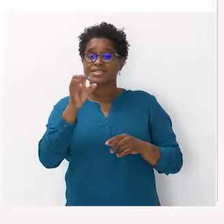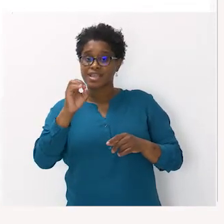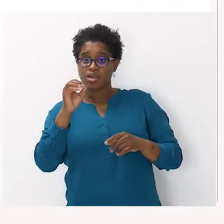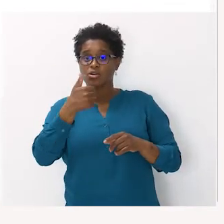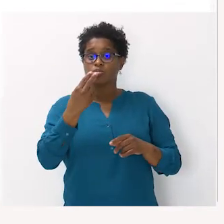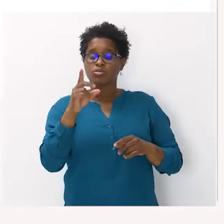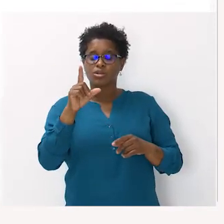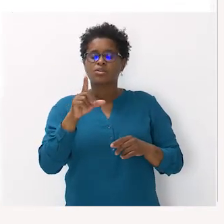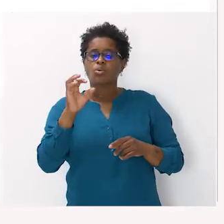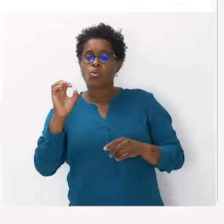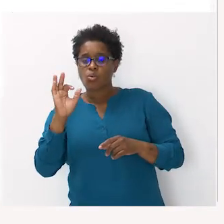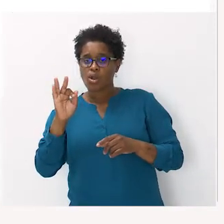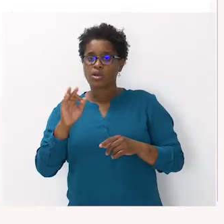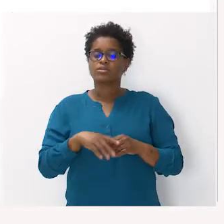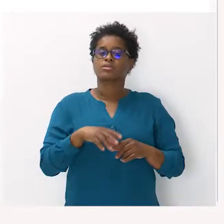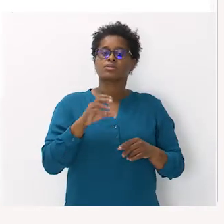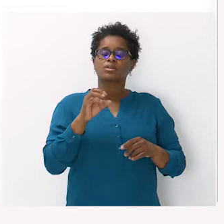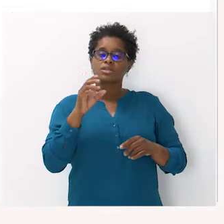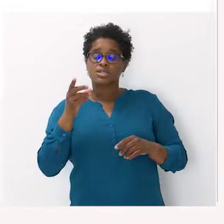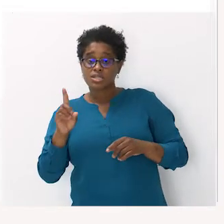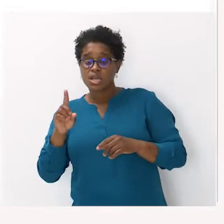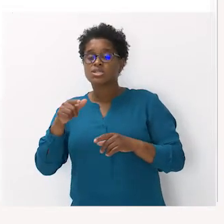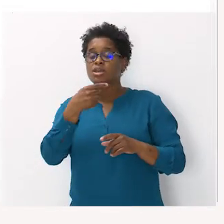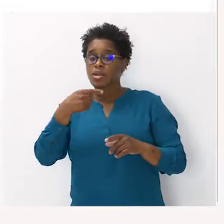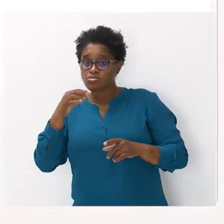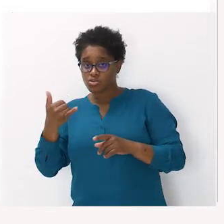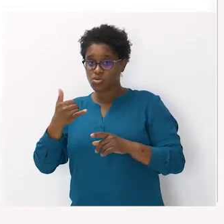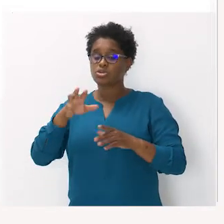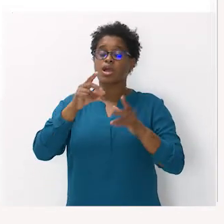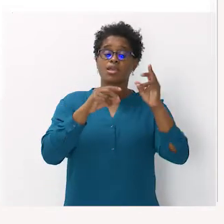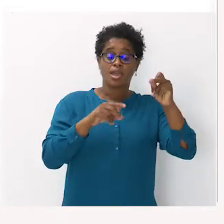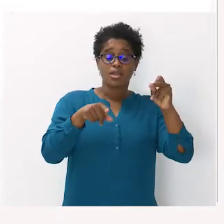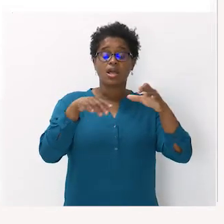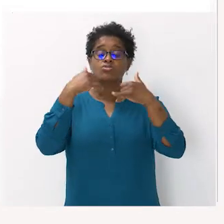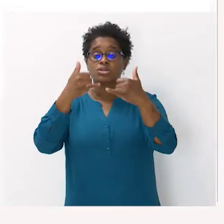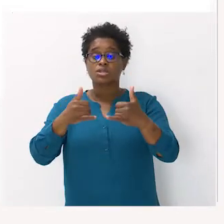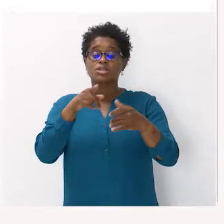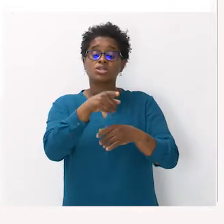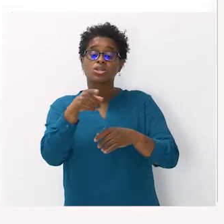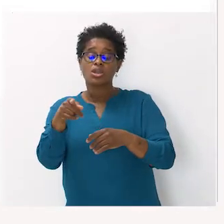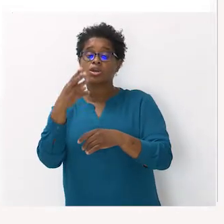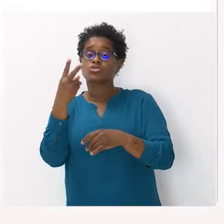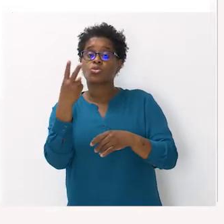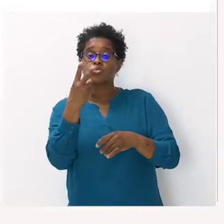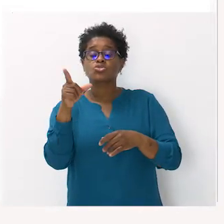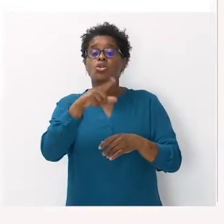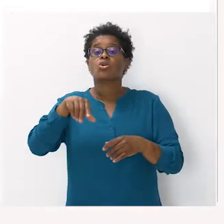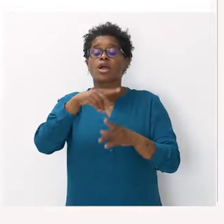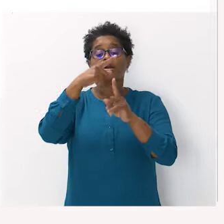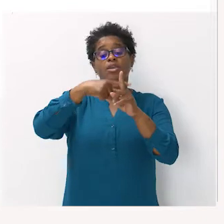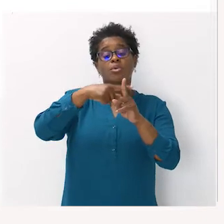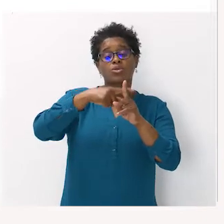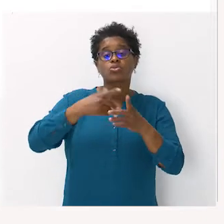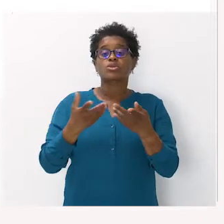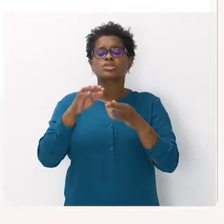4, Hanover, 6 e Dortmund, -2. A linha A diz o seguinte, indica dois locais em que